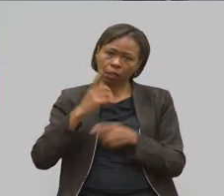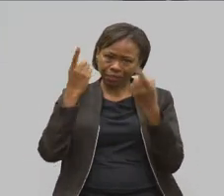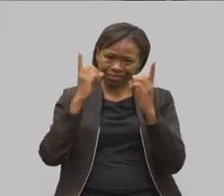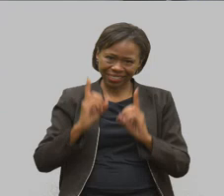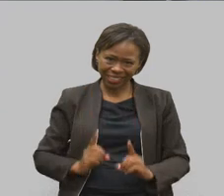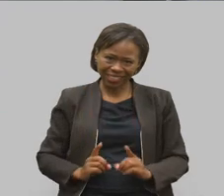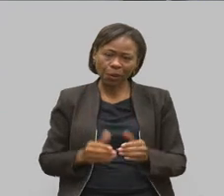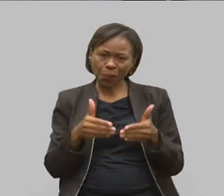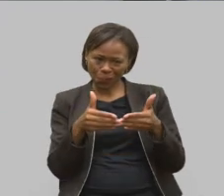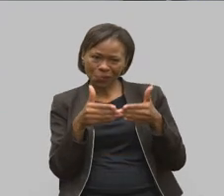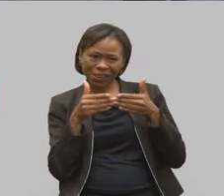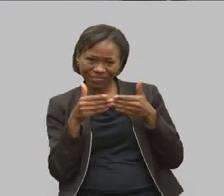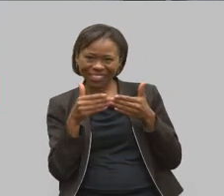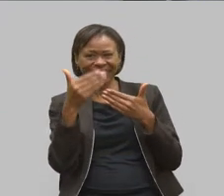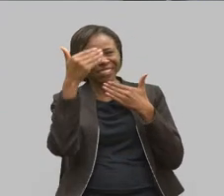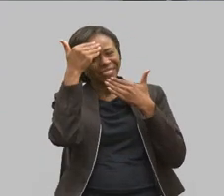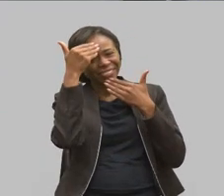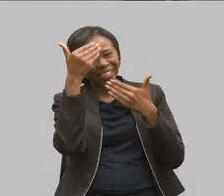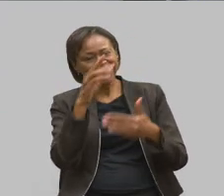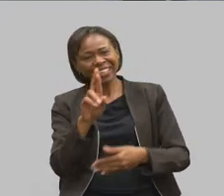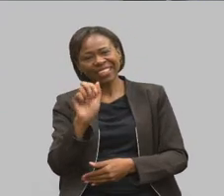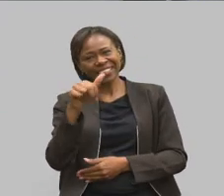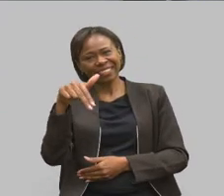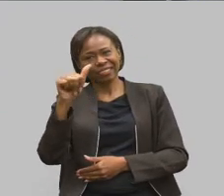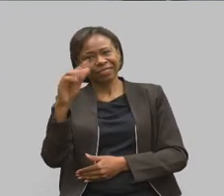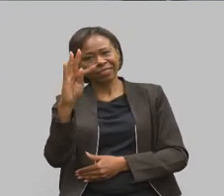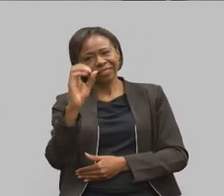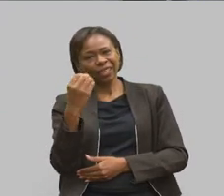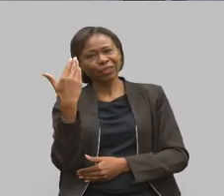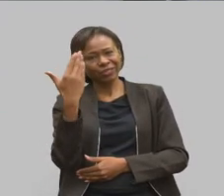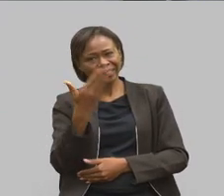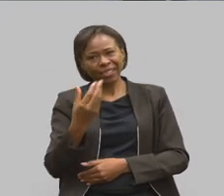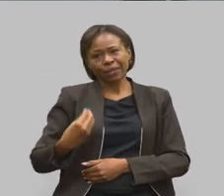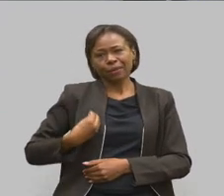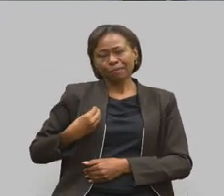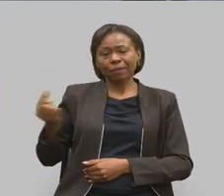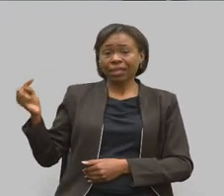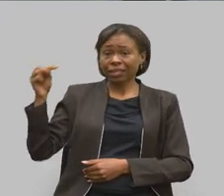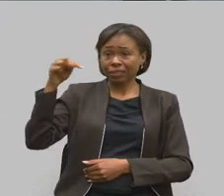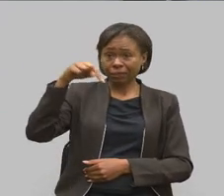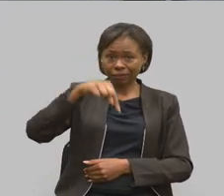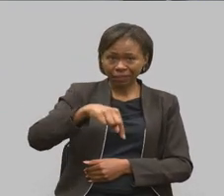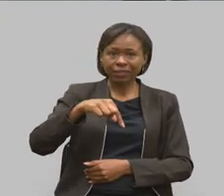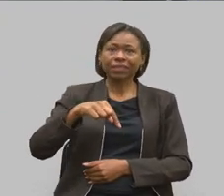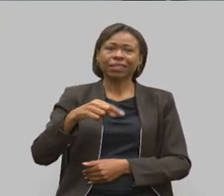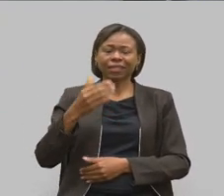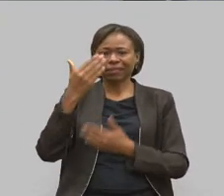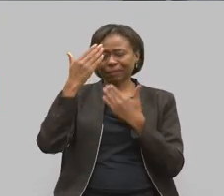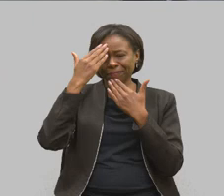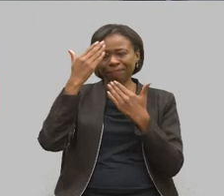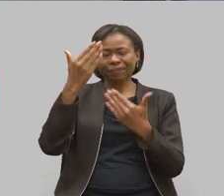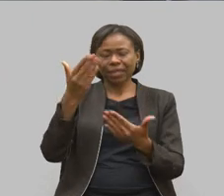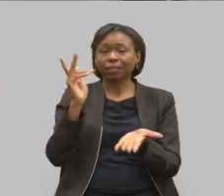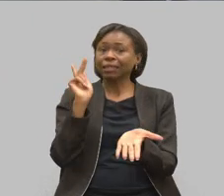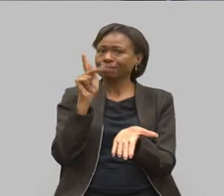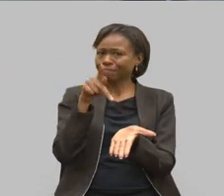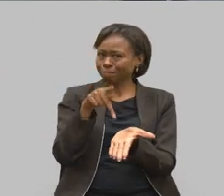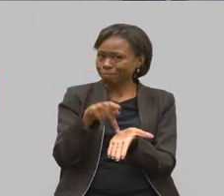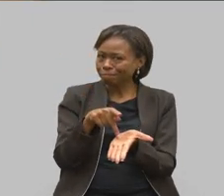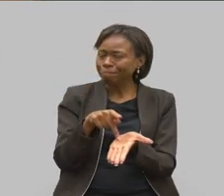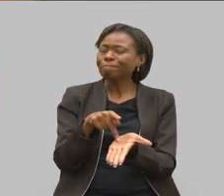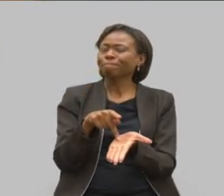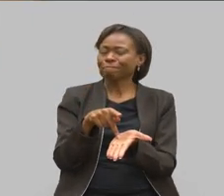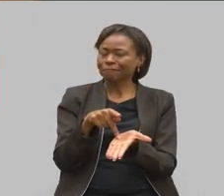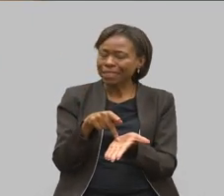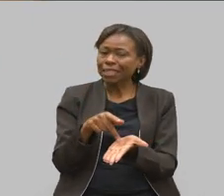Renato Muito obrigado sua presença eh é uma presença eh real da da